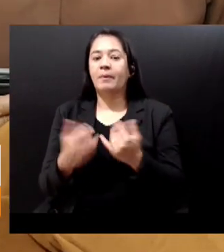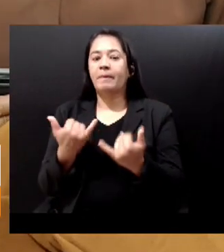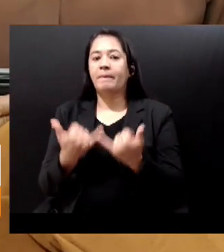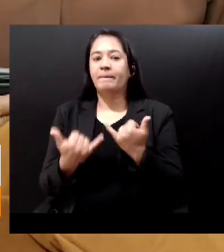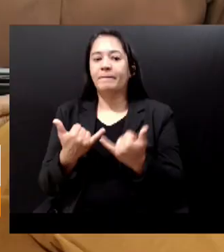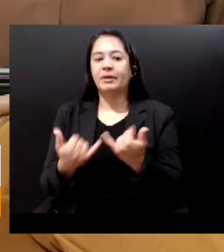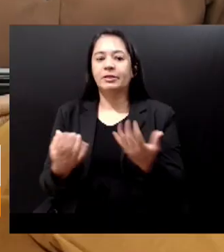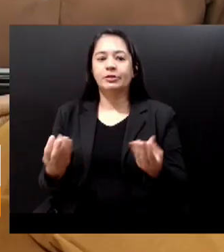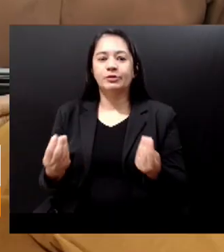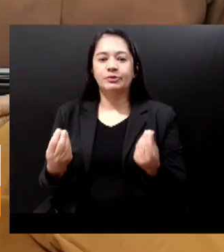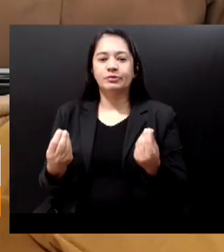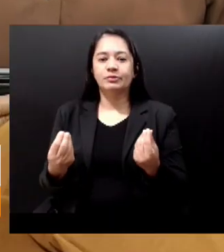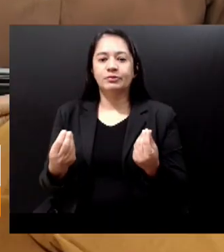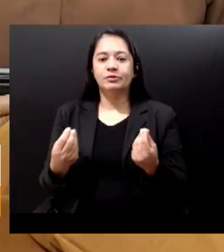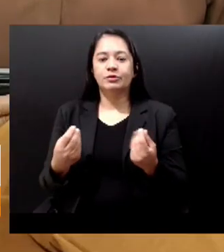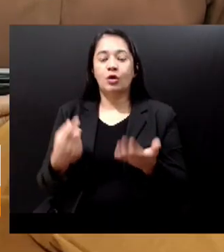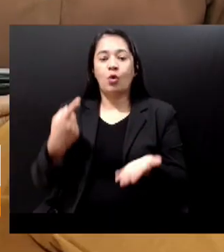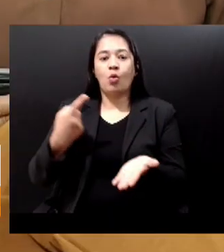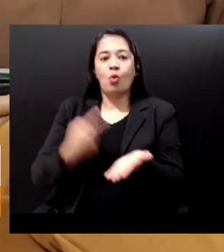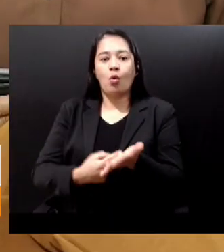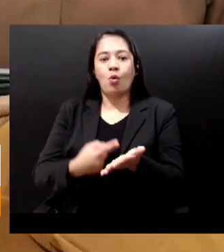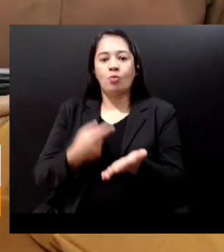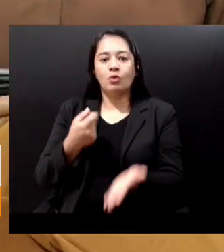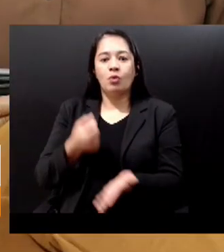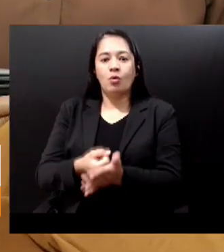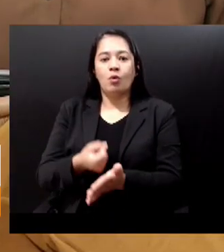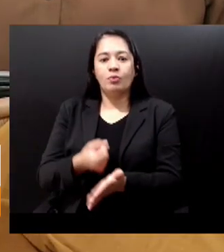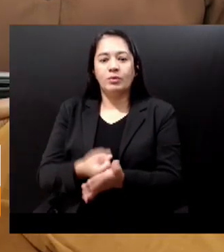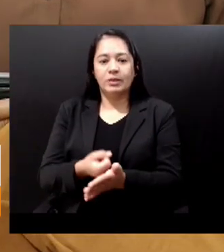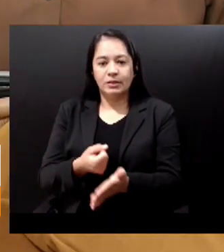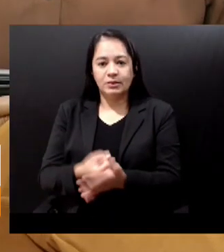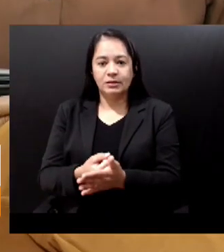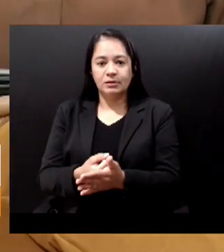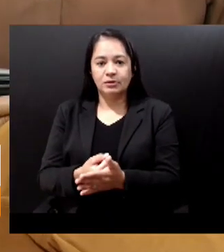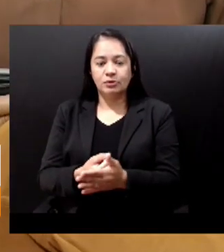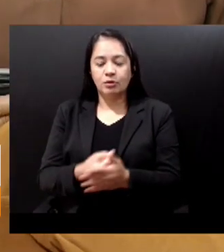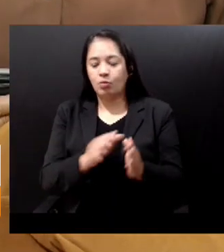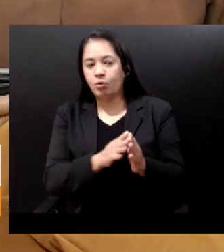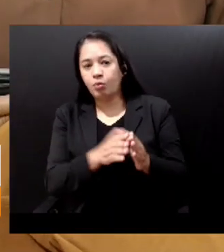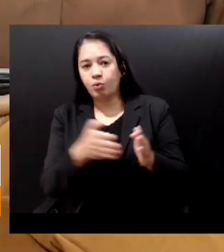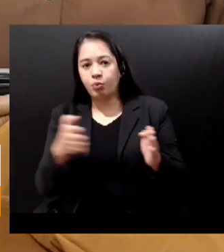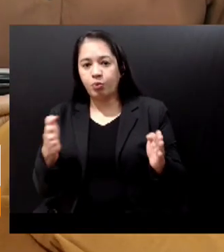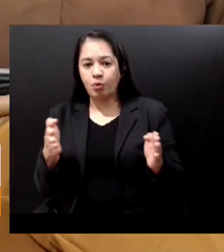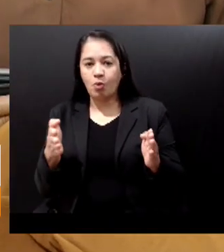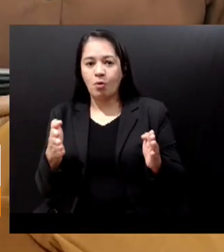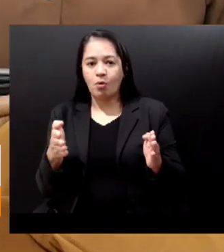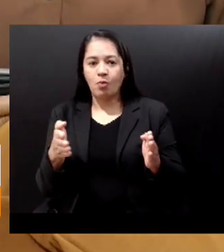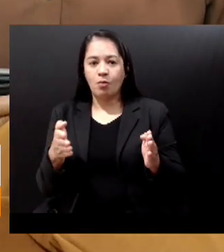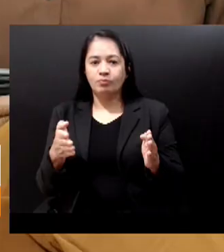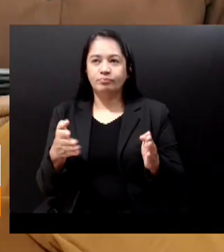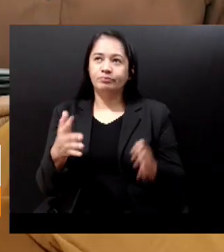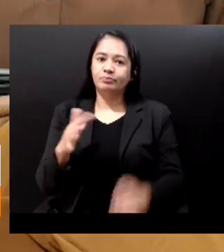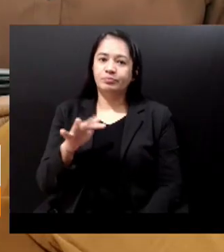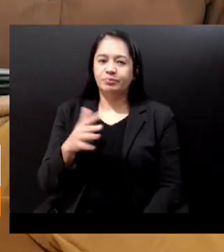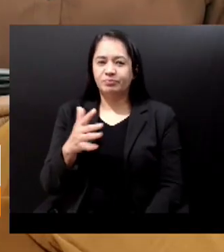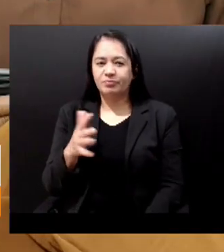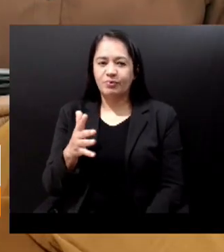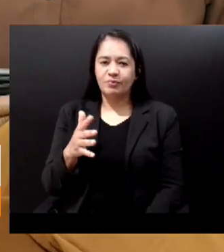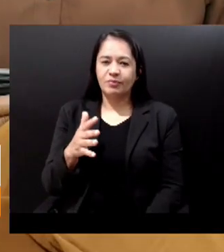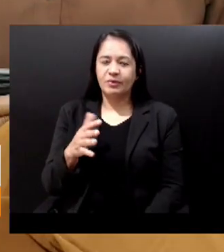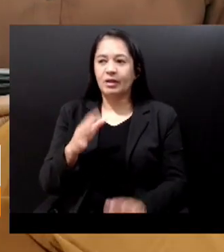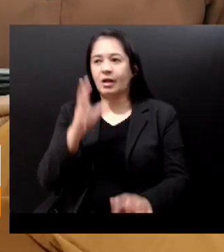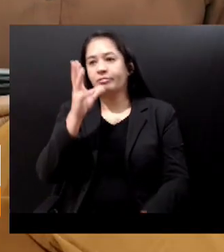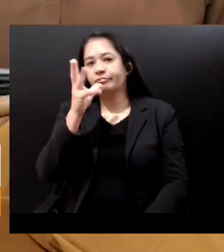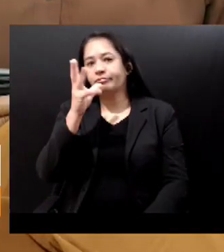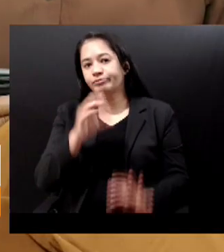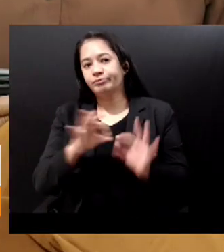um compromisso, uma obrigação consigo Uhum. mesmo, por um período ali, diga, razoavelmente mais longo, para você ver se